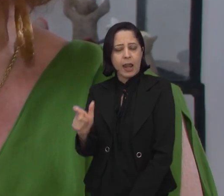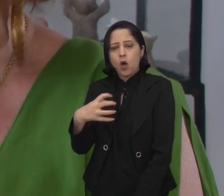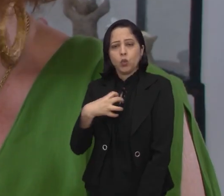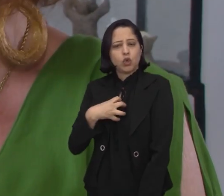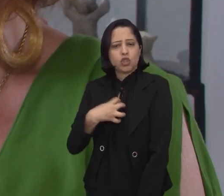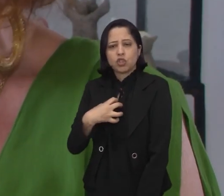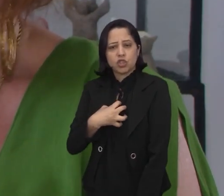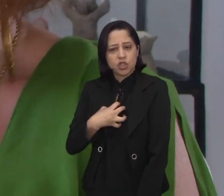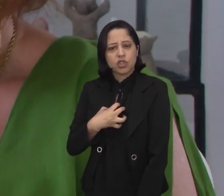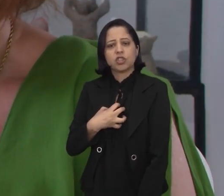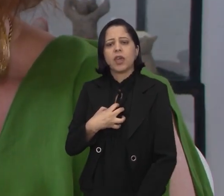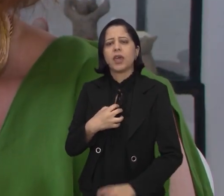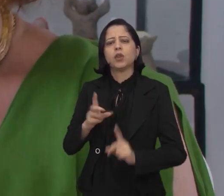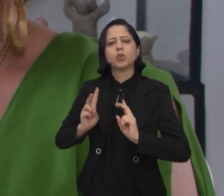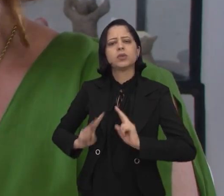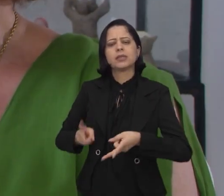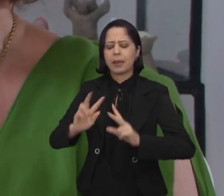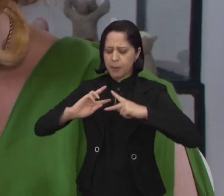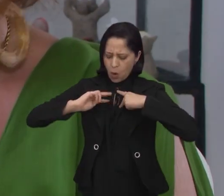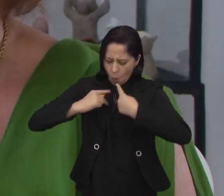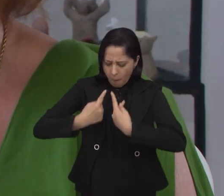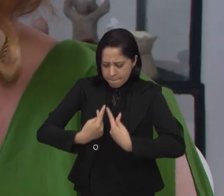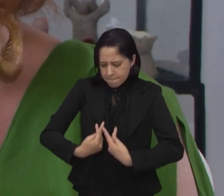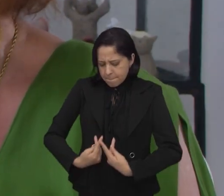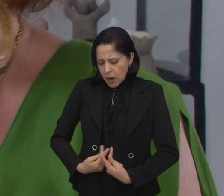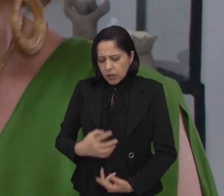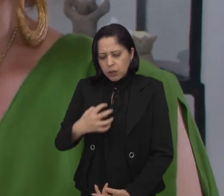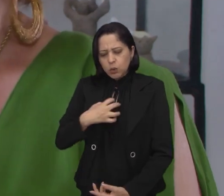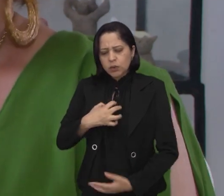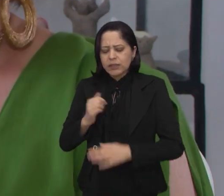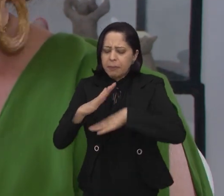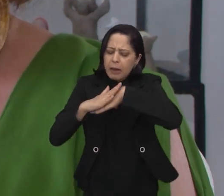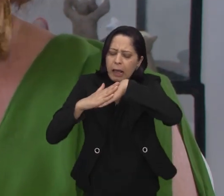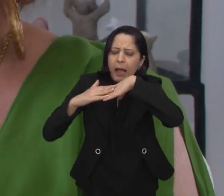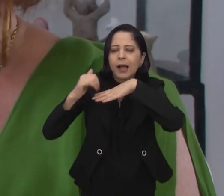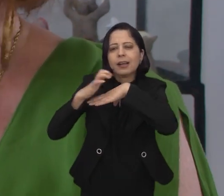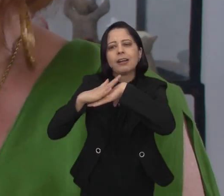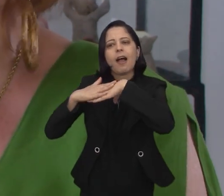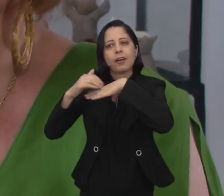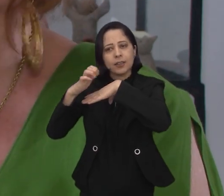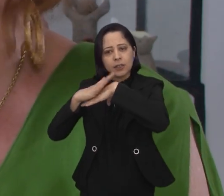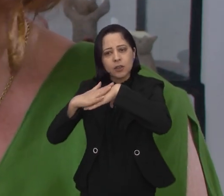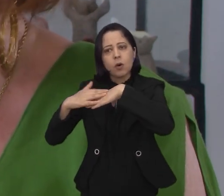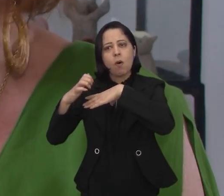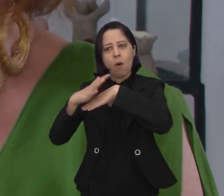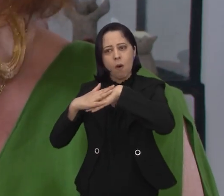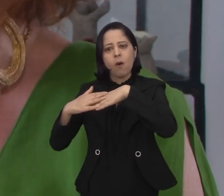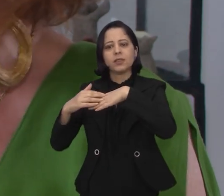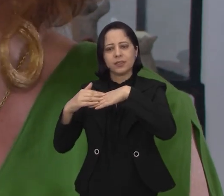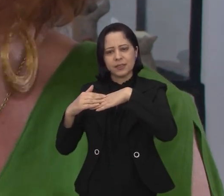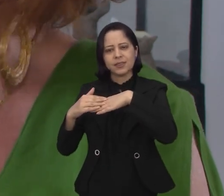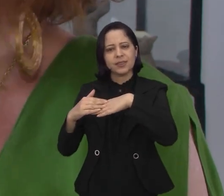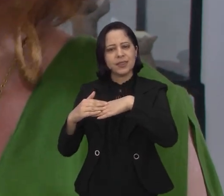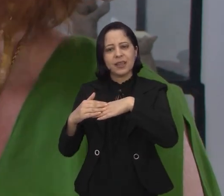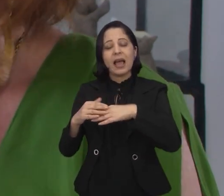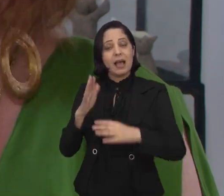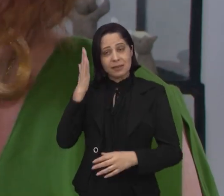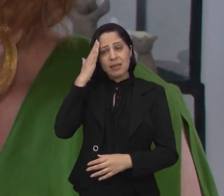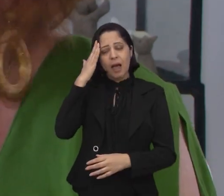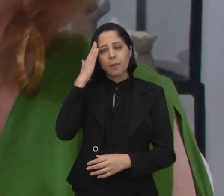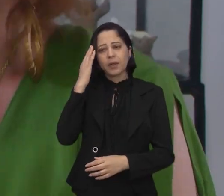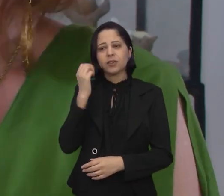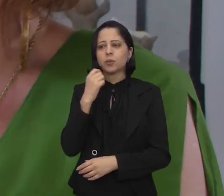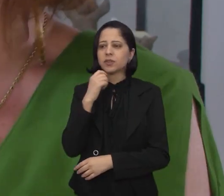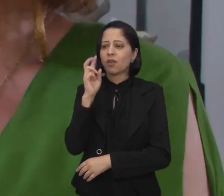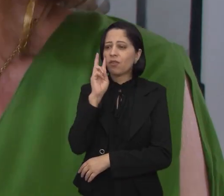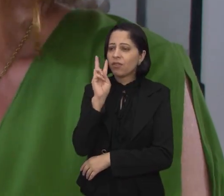Sua postura, né, humana, de muito acolhimento, de muita... promover mesmo o encantamento.